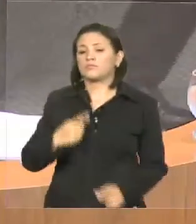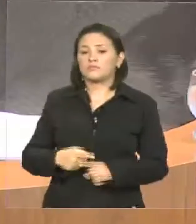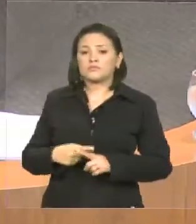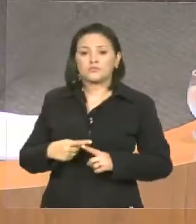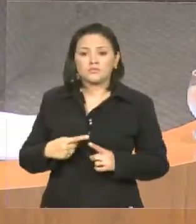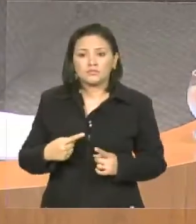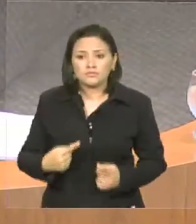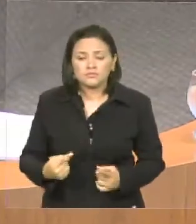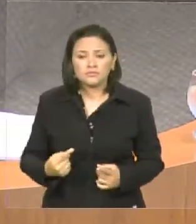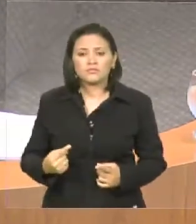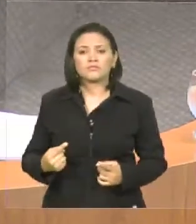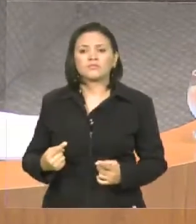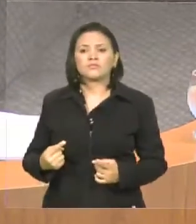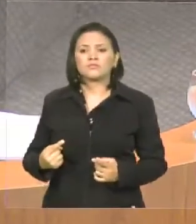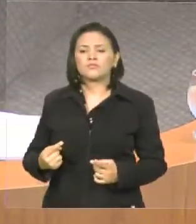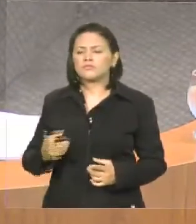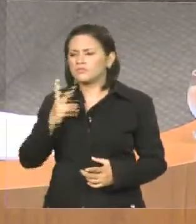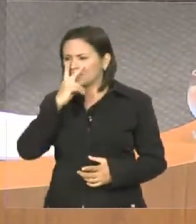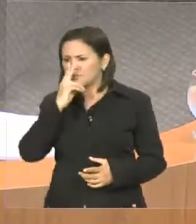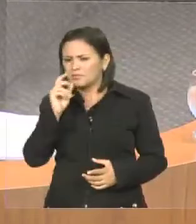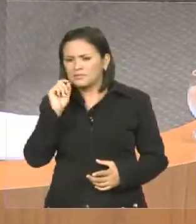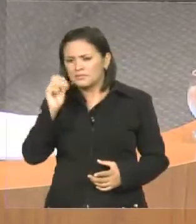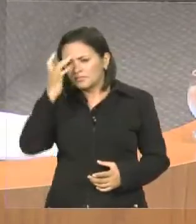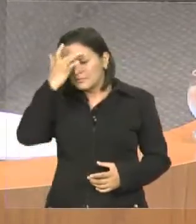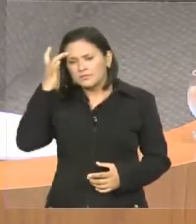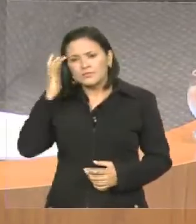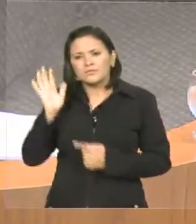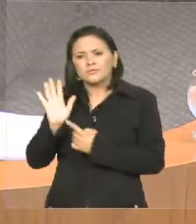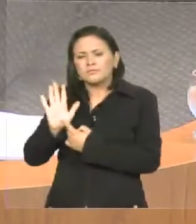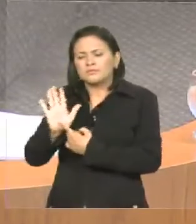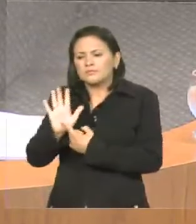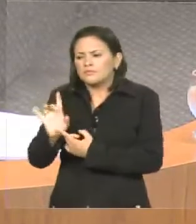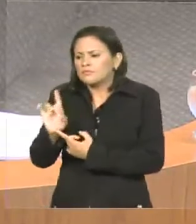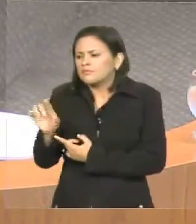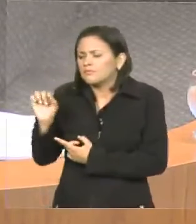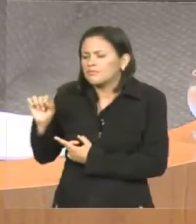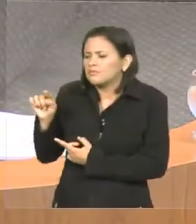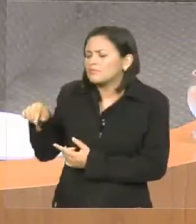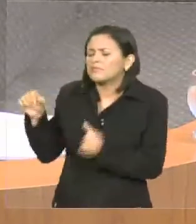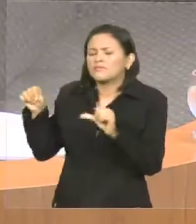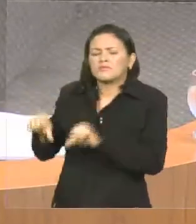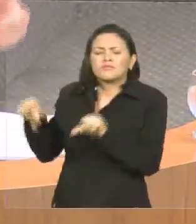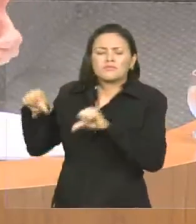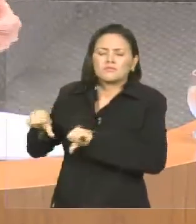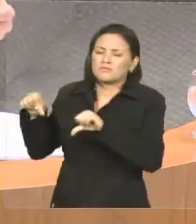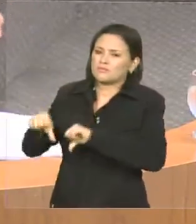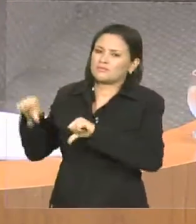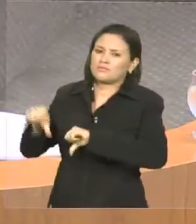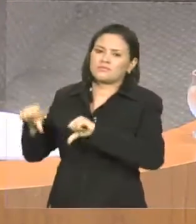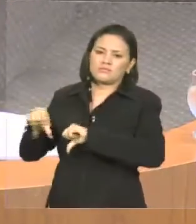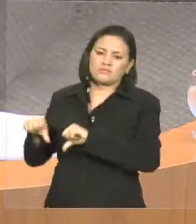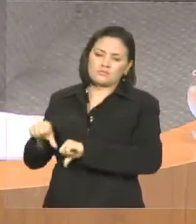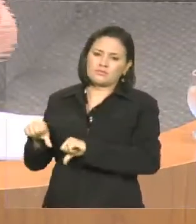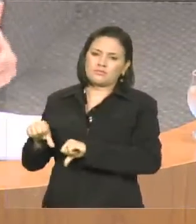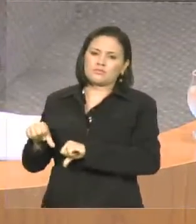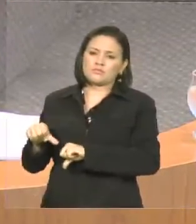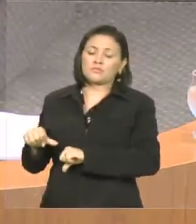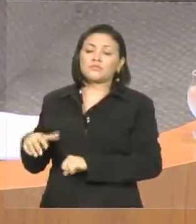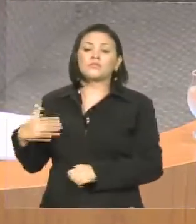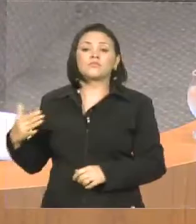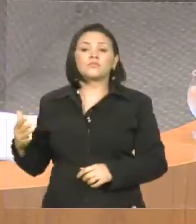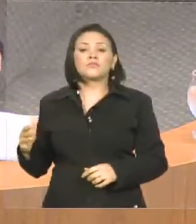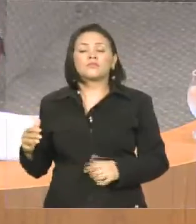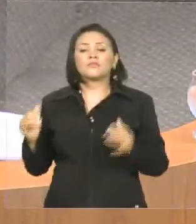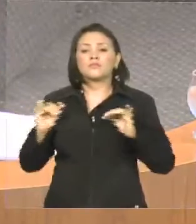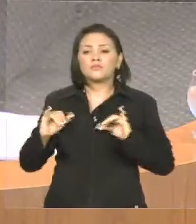nos últimos anos, a impressão que eu tenho é que esse parâmetro colou muito na imagem do Maranhão, principalmente no Sul e no Sudeste. Quando fala do Maranhão, fala em